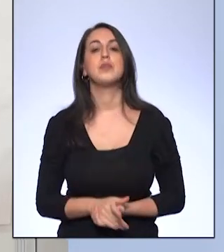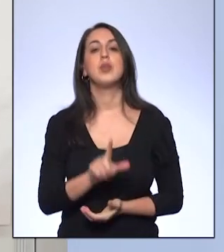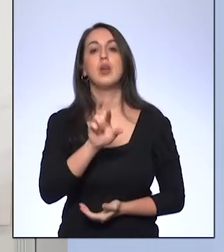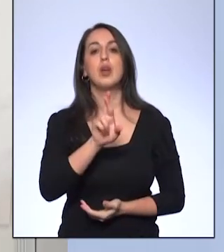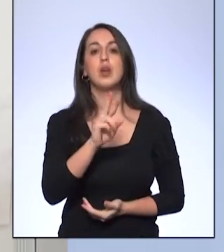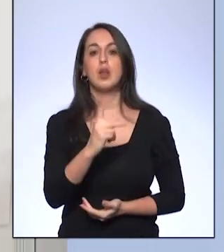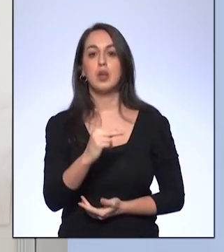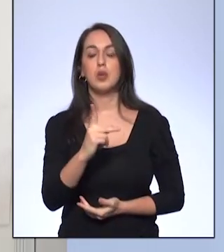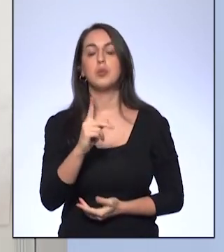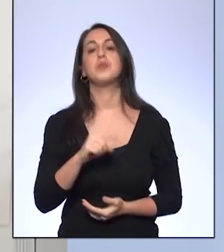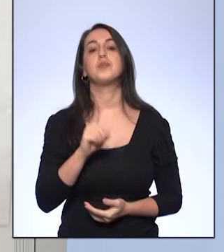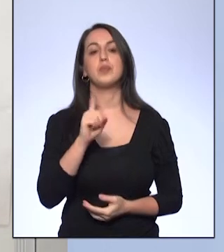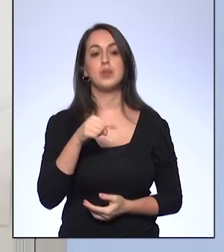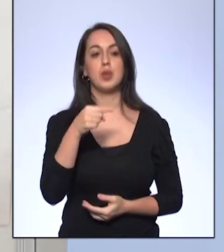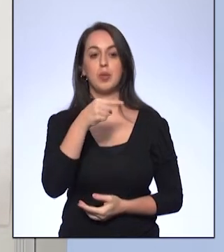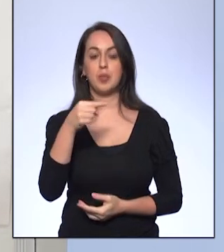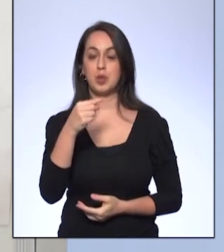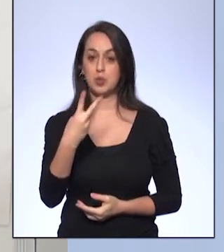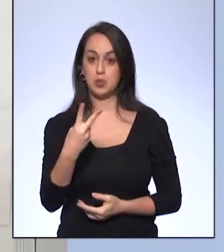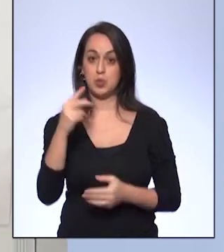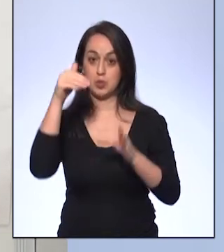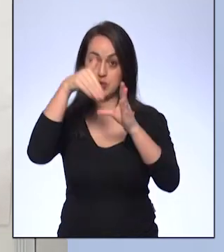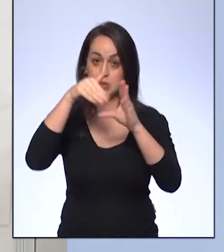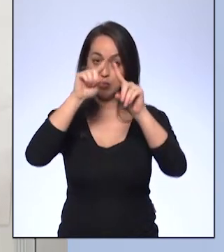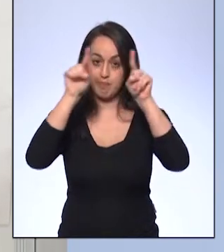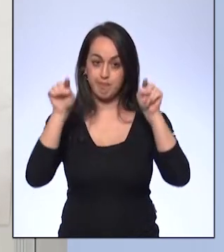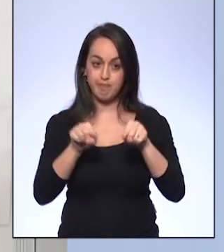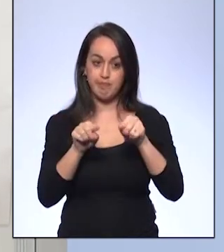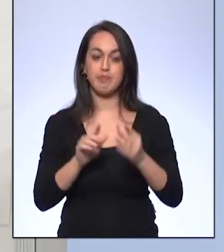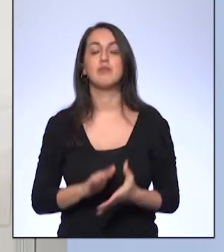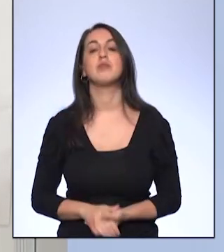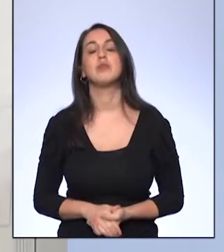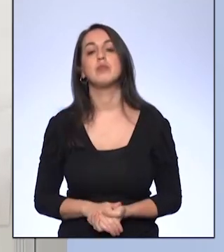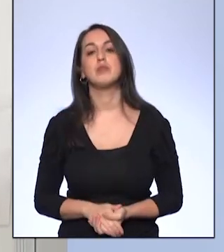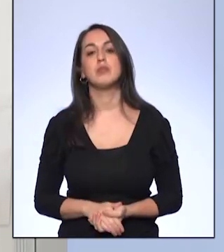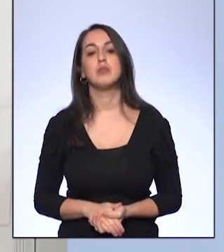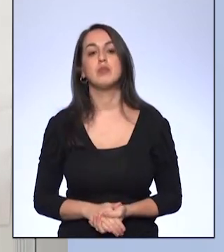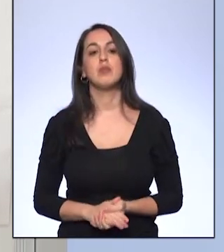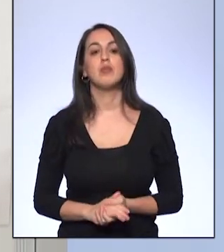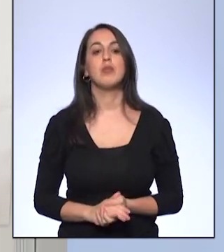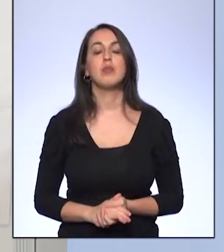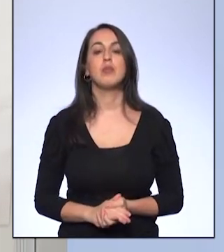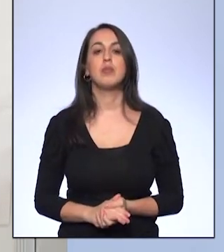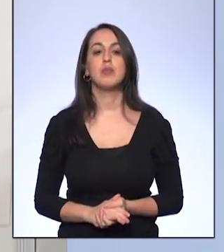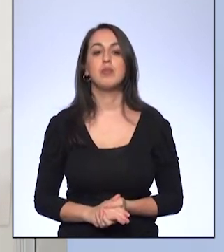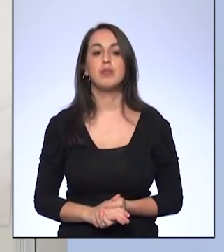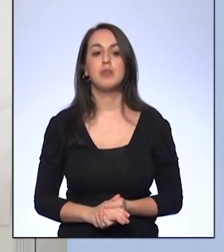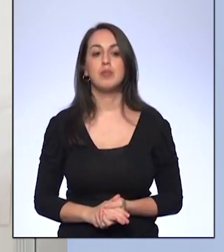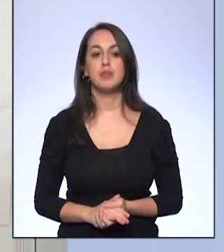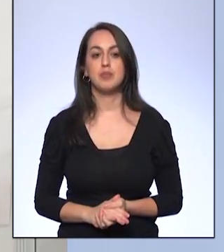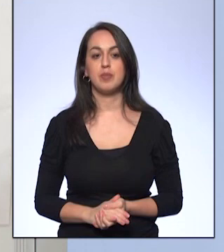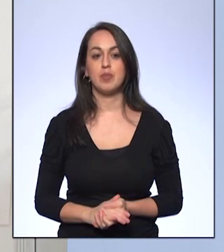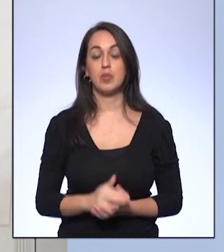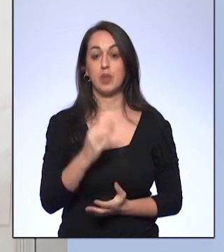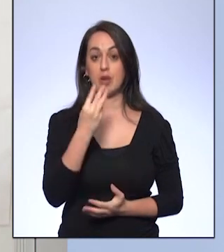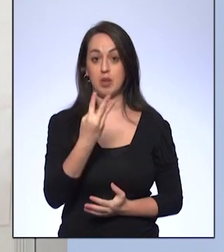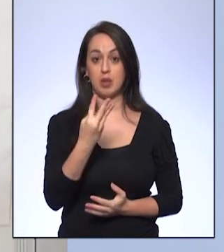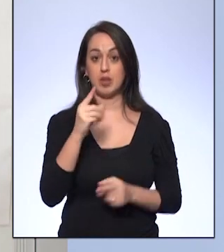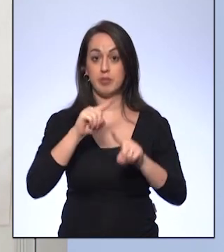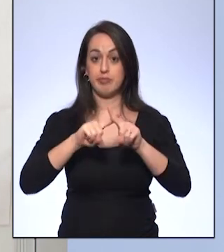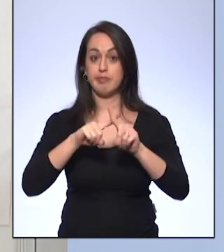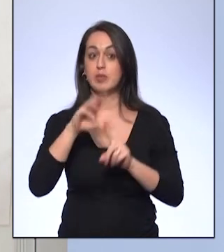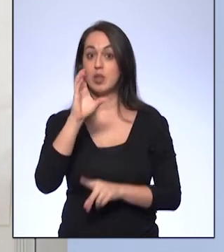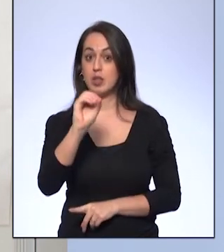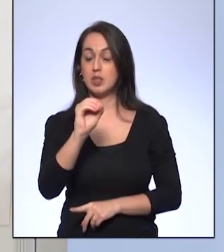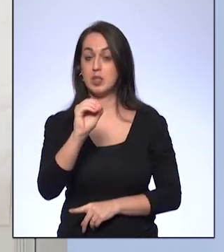R1 é -2, vai dentro dos parênteses. R2 é 3 e R3 é 0.